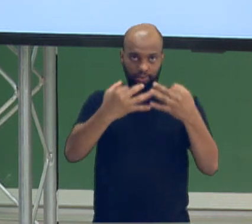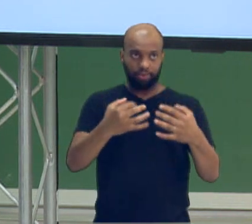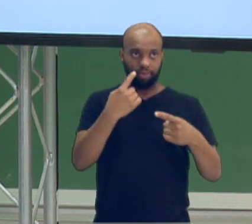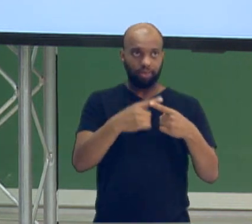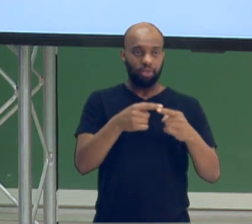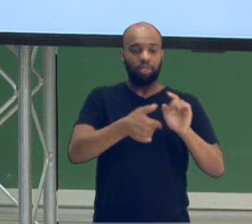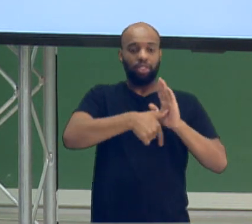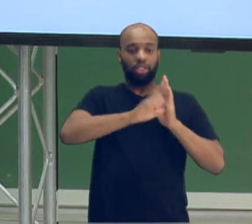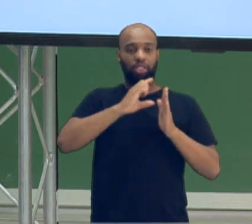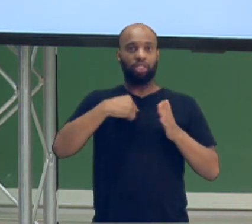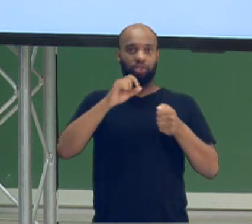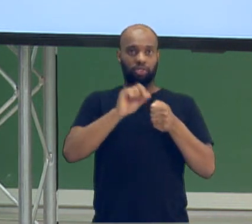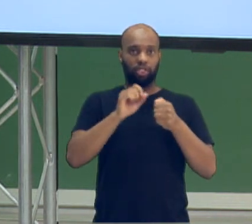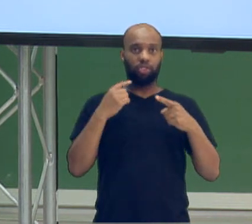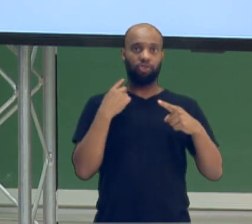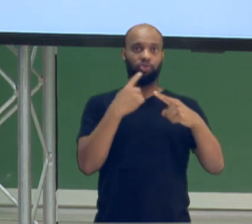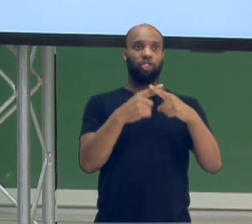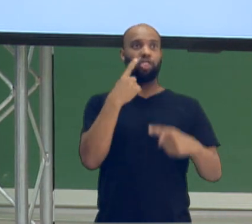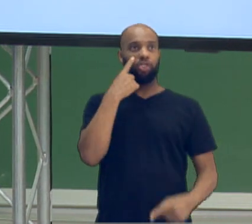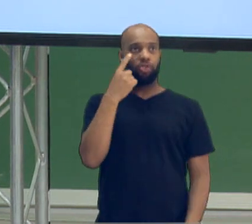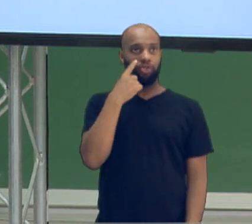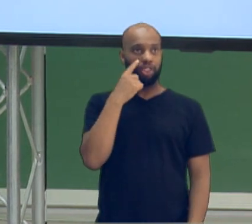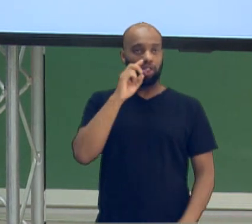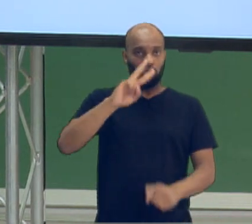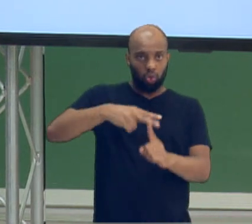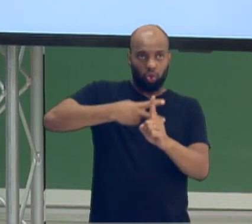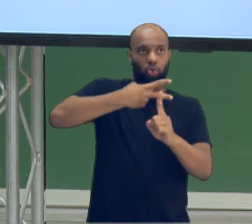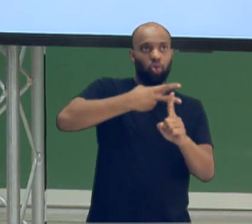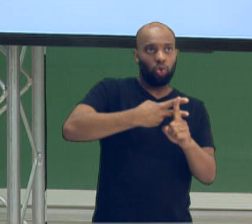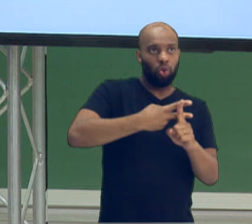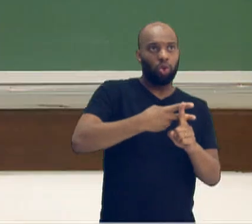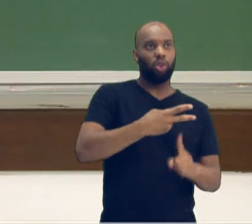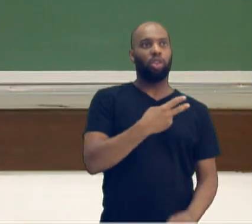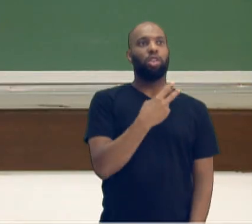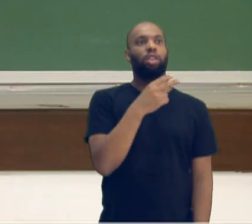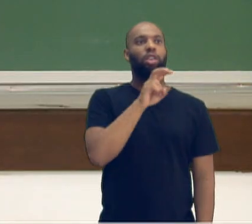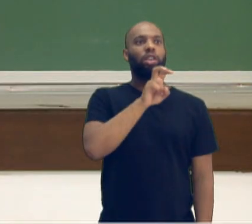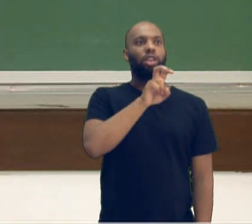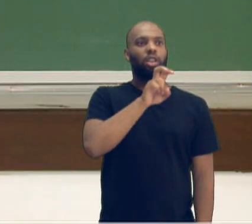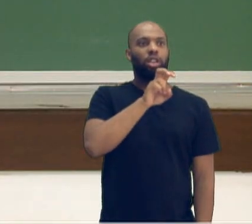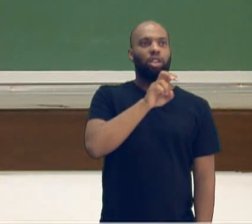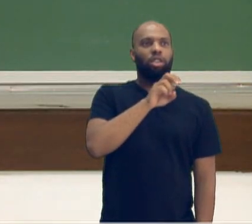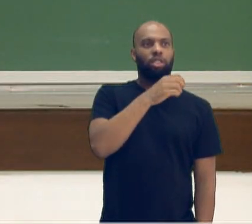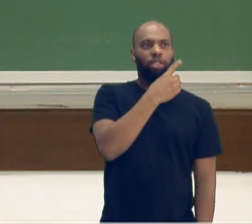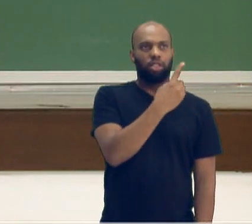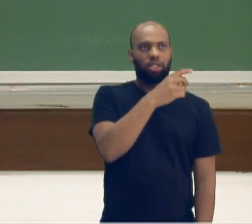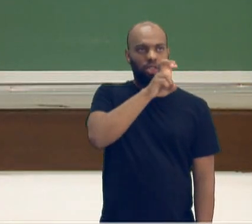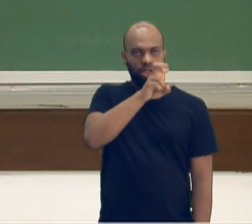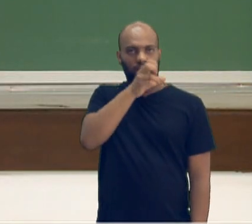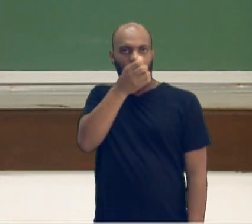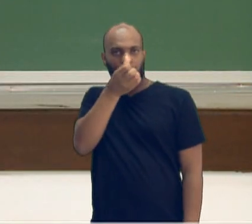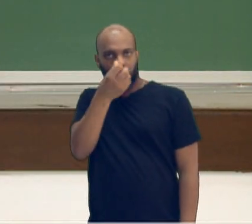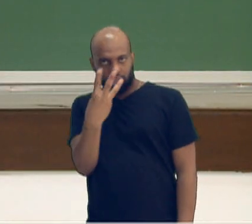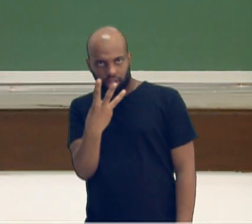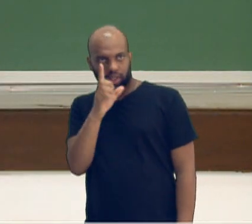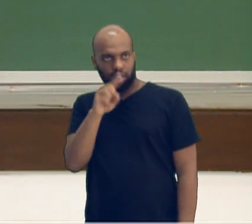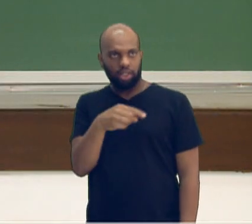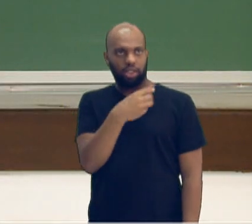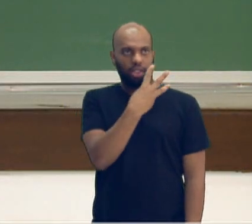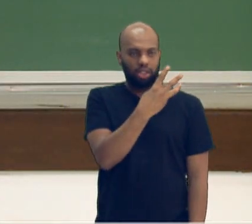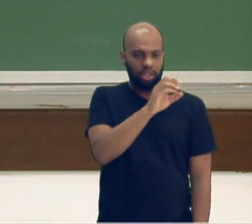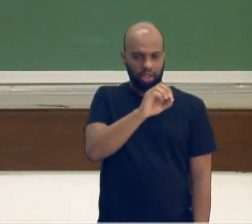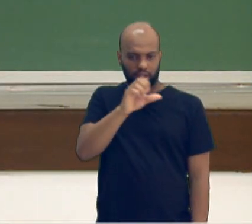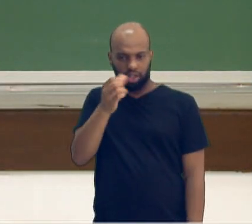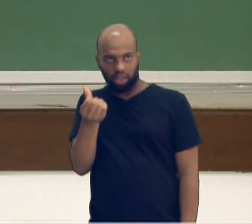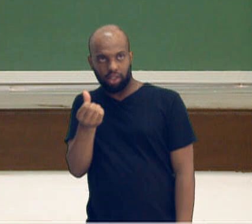casas decimais, então o dobro de 153 seria 306. Depois eu conto quantas casas. 2 casas mais 0